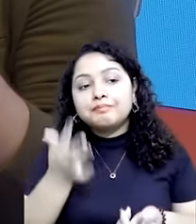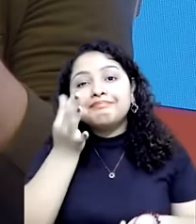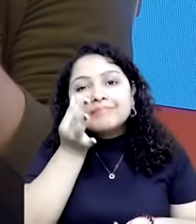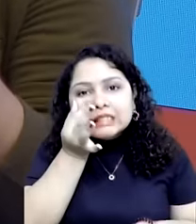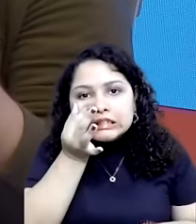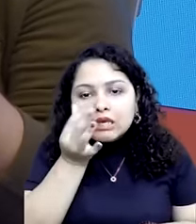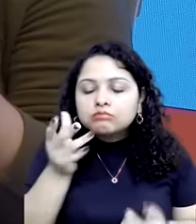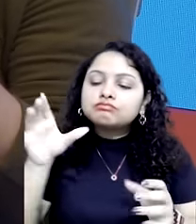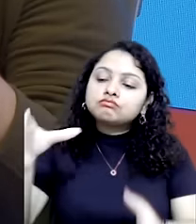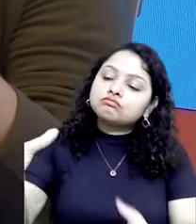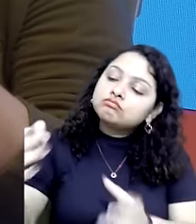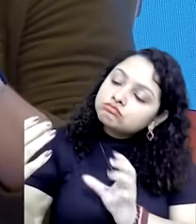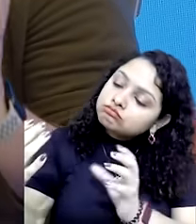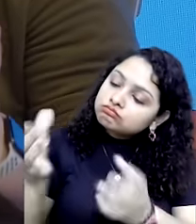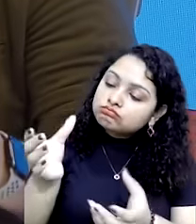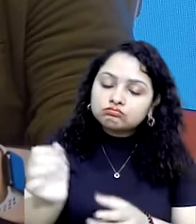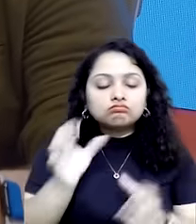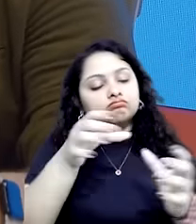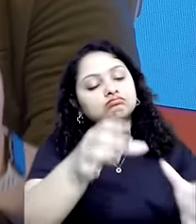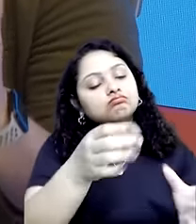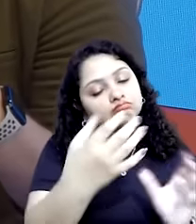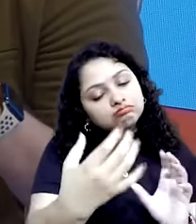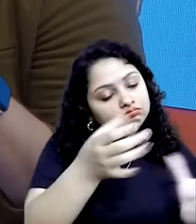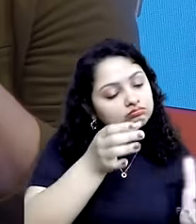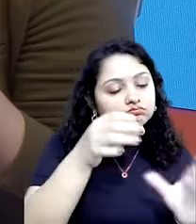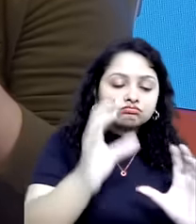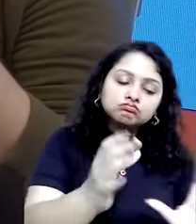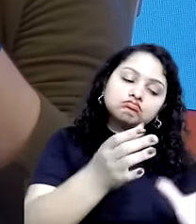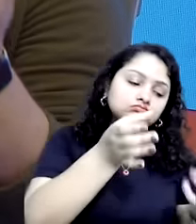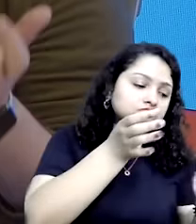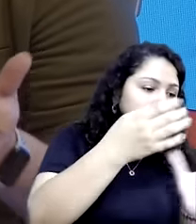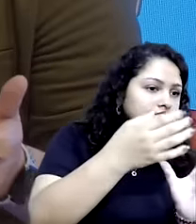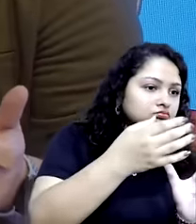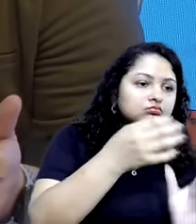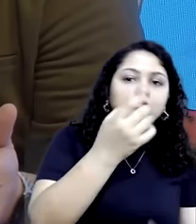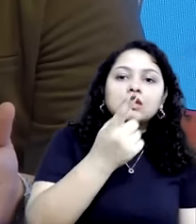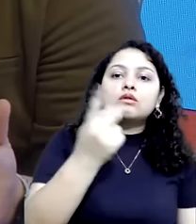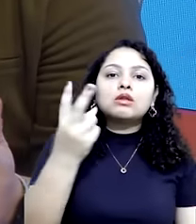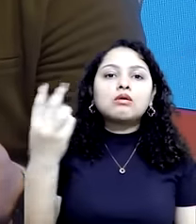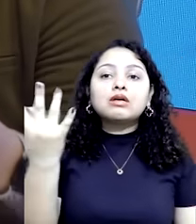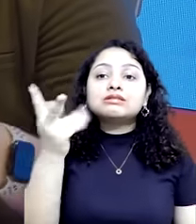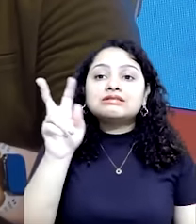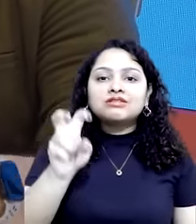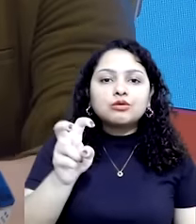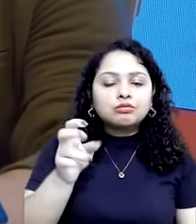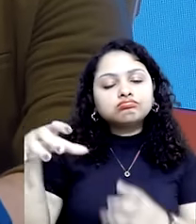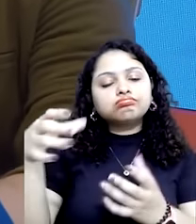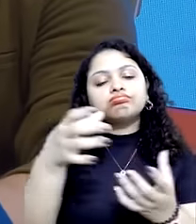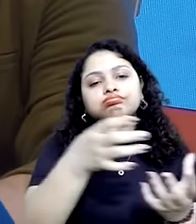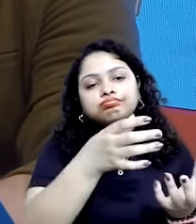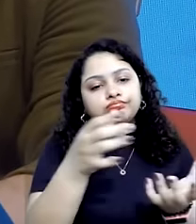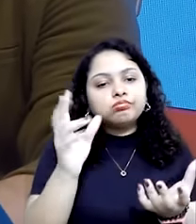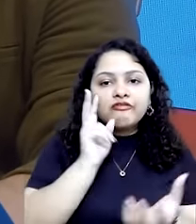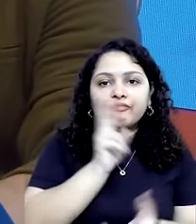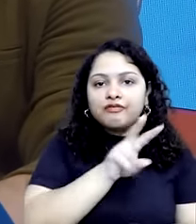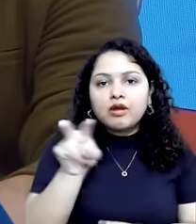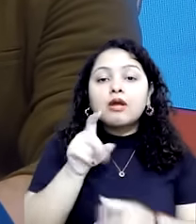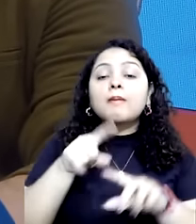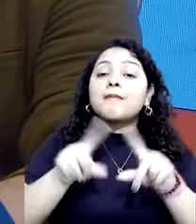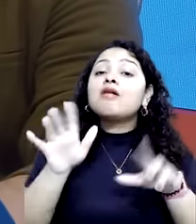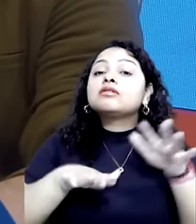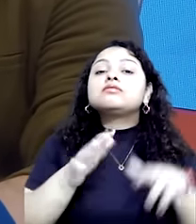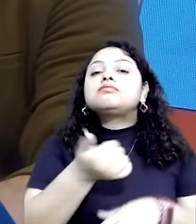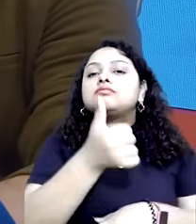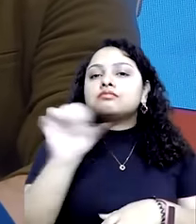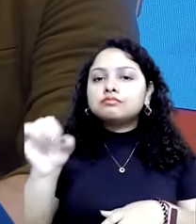cliente observa 2 3 4 C itens Mas de repente tem 10 itens importantes ali que geram que agregam valor e que muitas